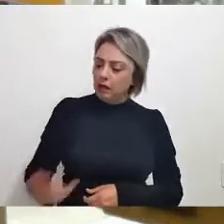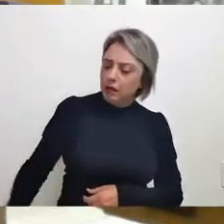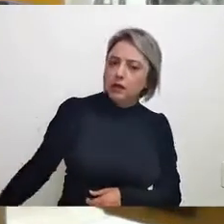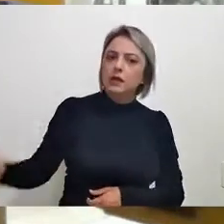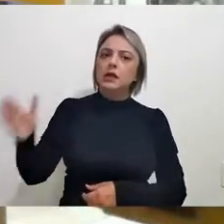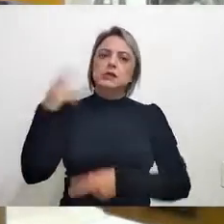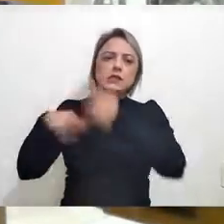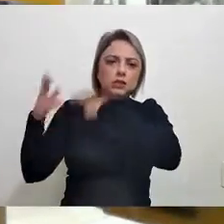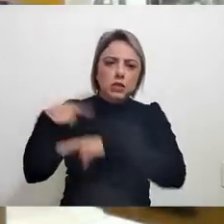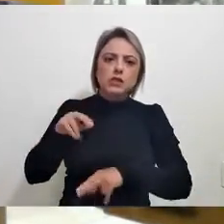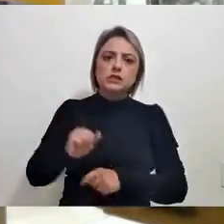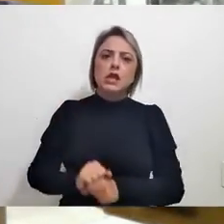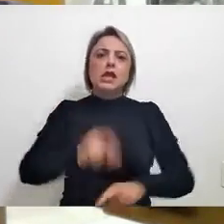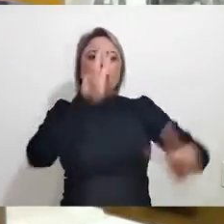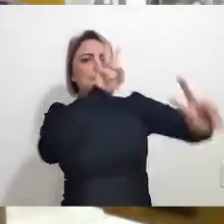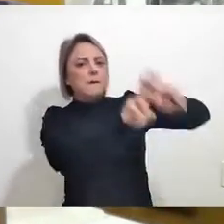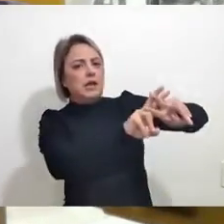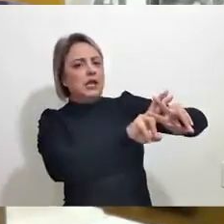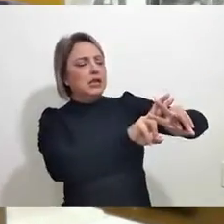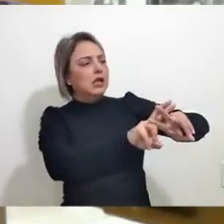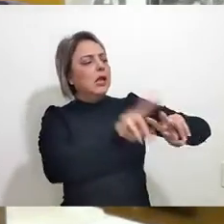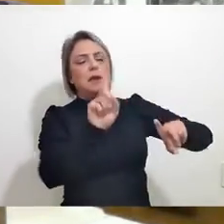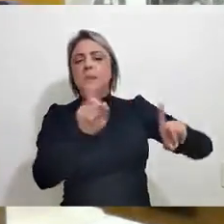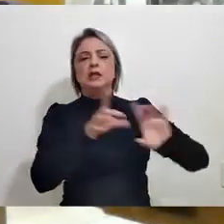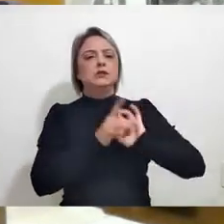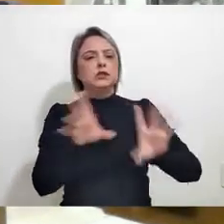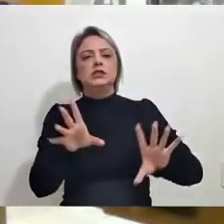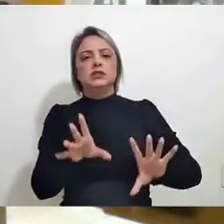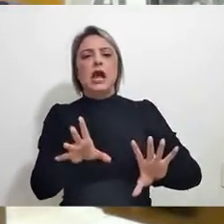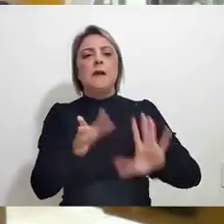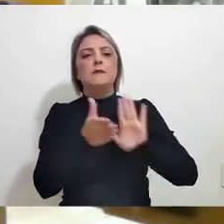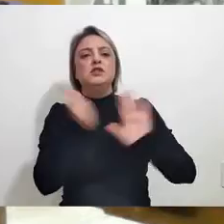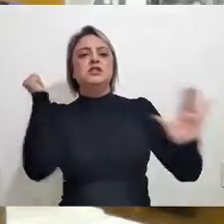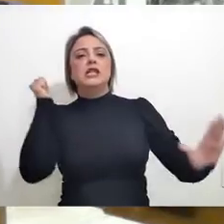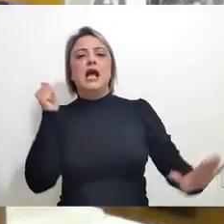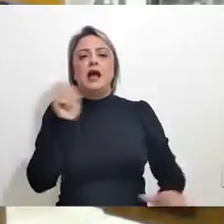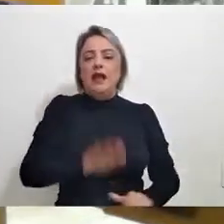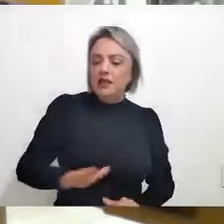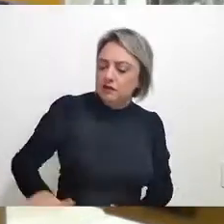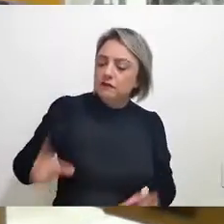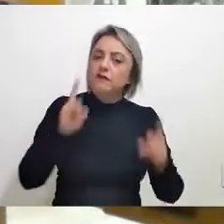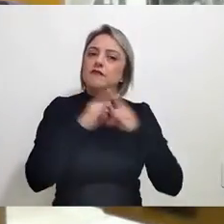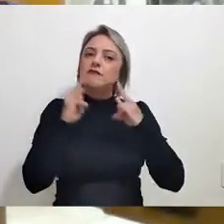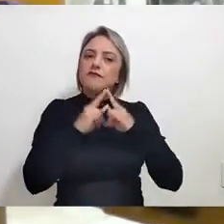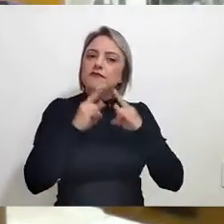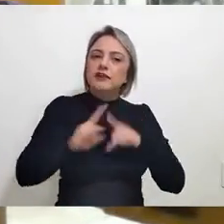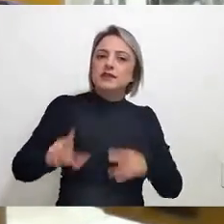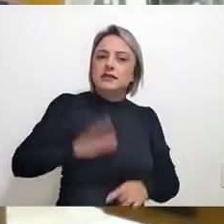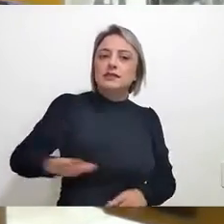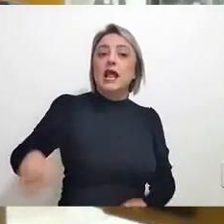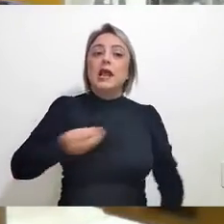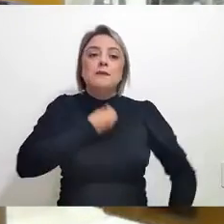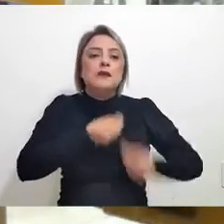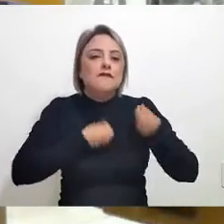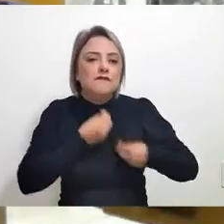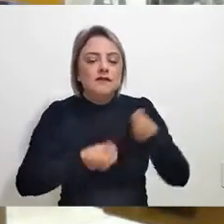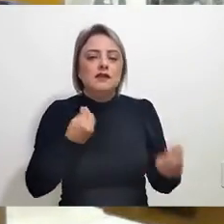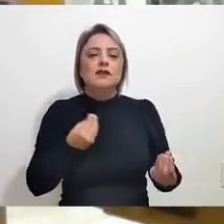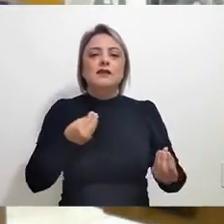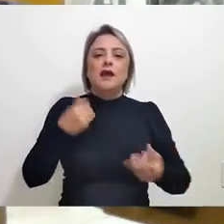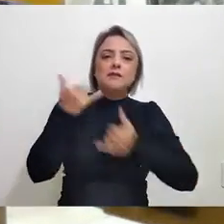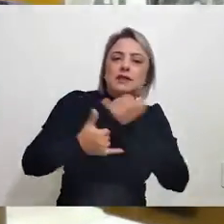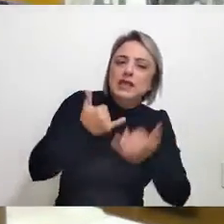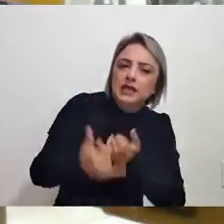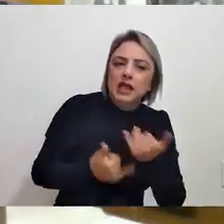sua ideia for de amordaçar, não conte comigo, porque eu não farei uma política de amordaçar e de prejudicar a vida de uma